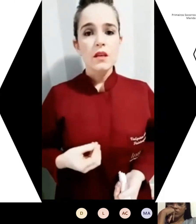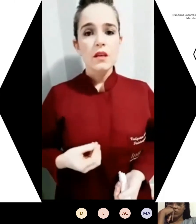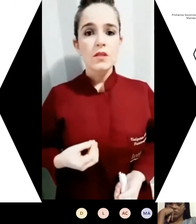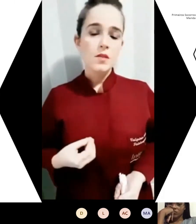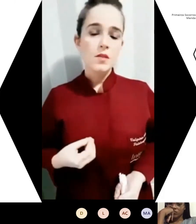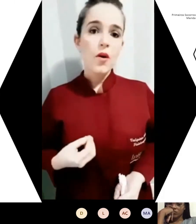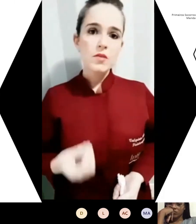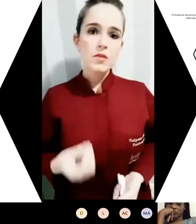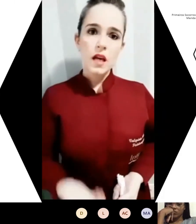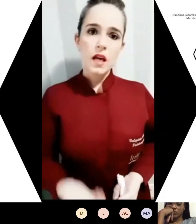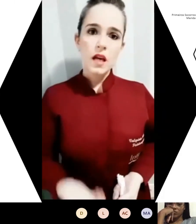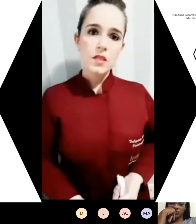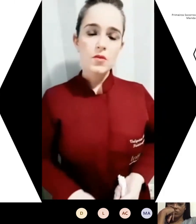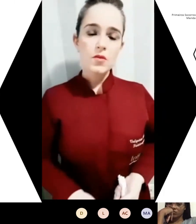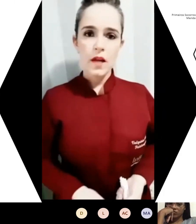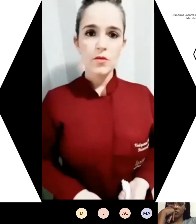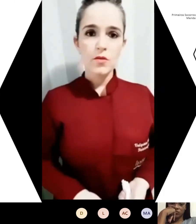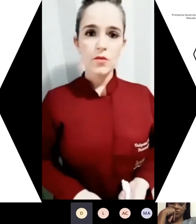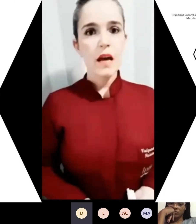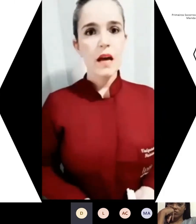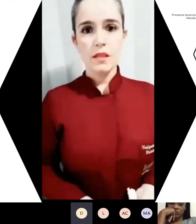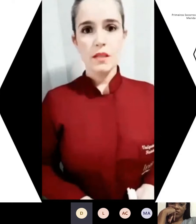Estão conseguindo ouvir um pouquinho?